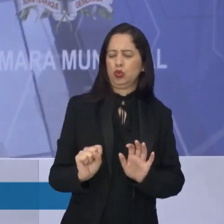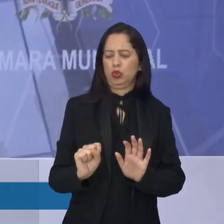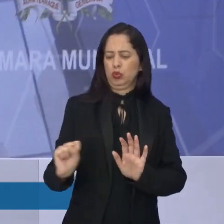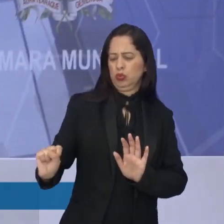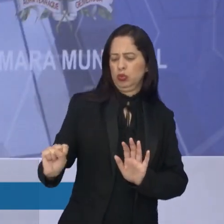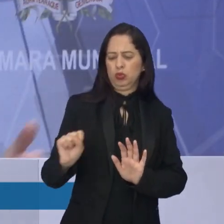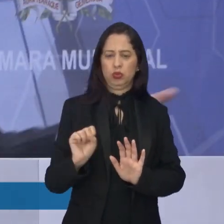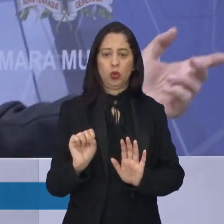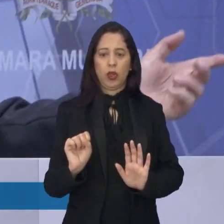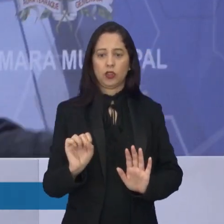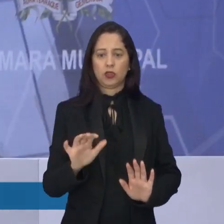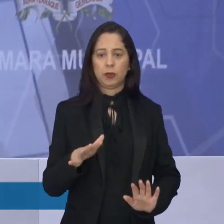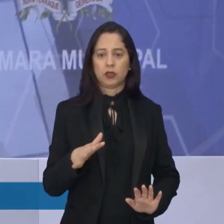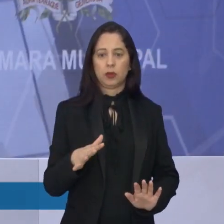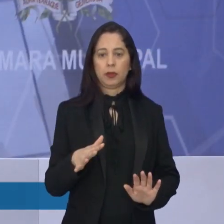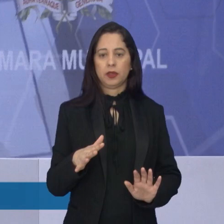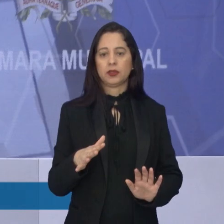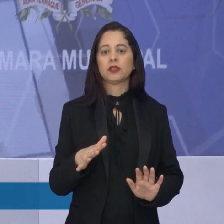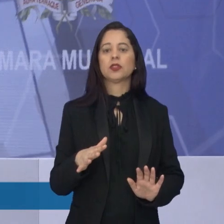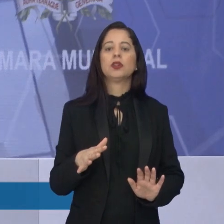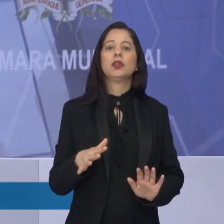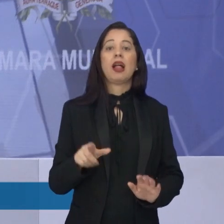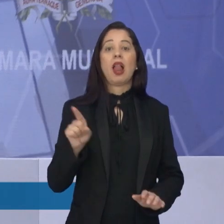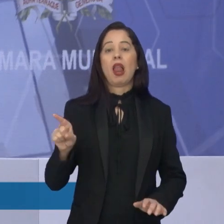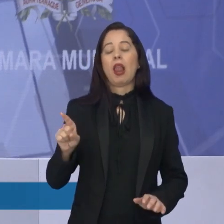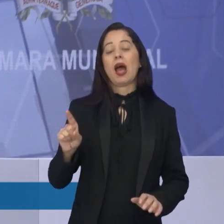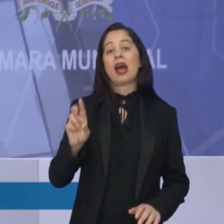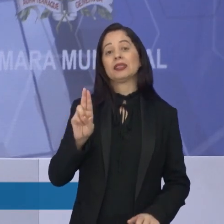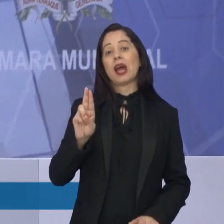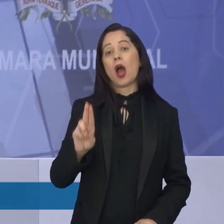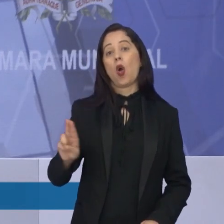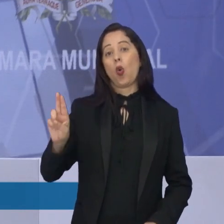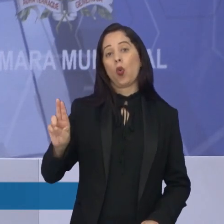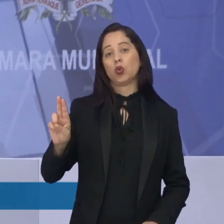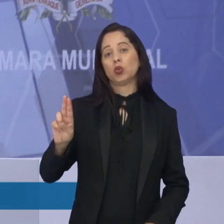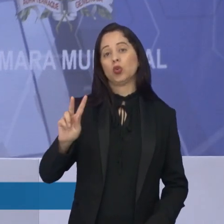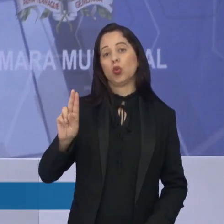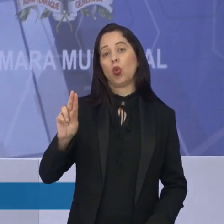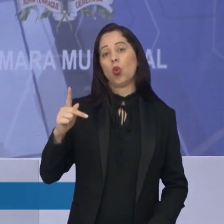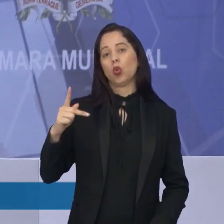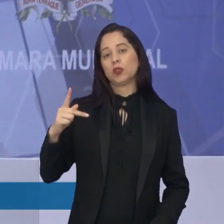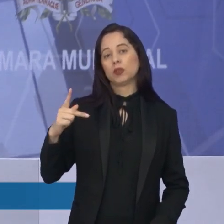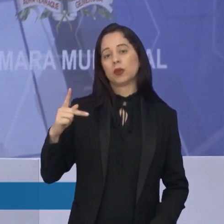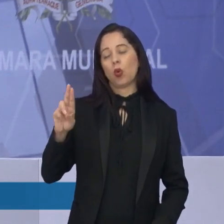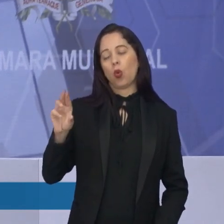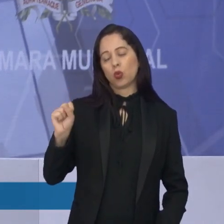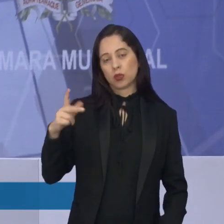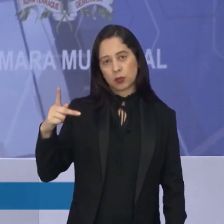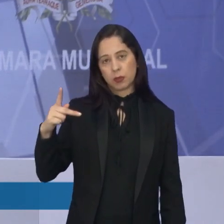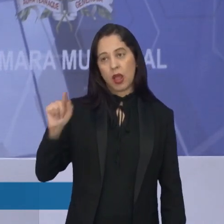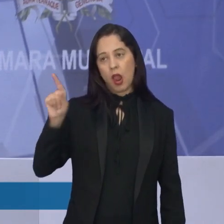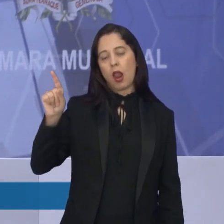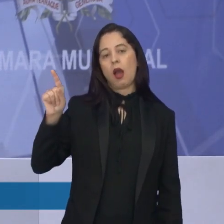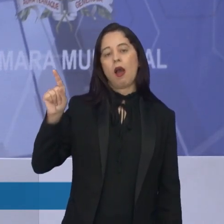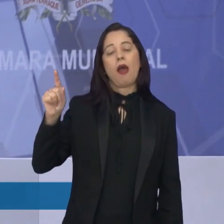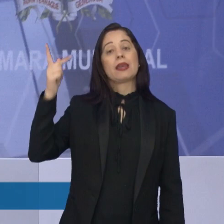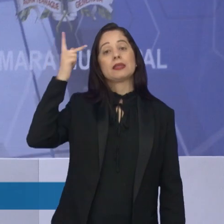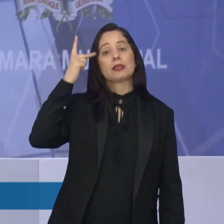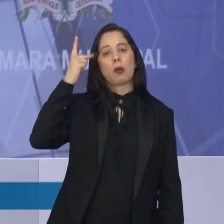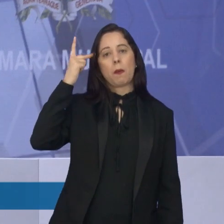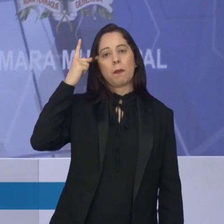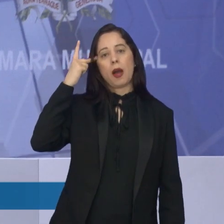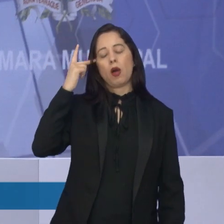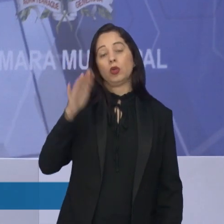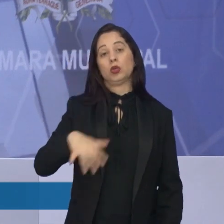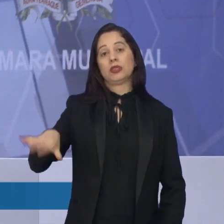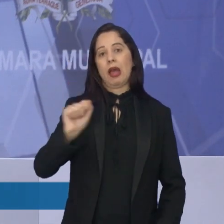sudoeste. A USP Leste, um outro campus pequeno da USP. Portanto, não há cidade mais prejudicada do